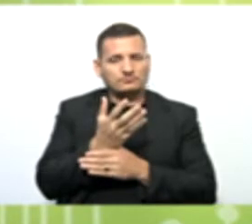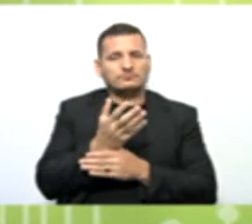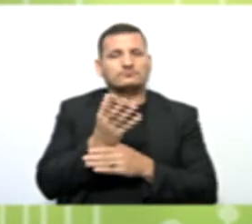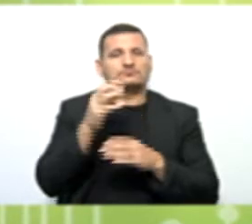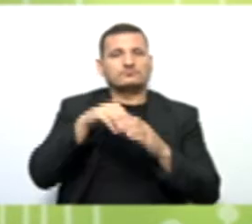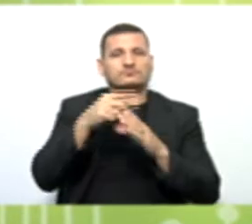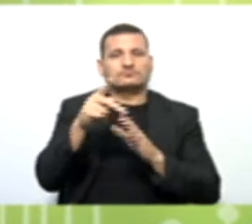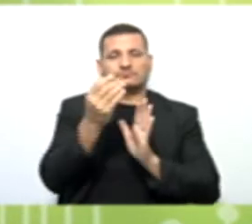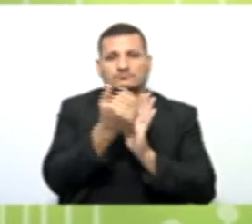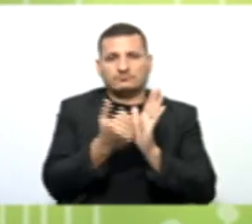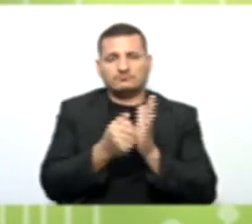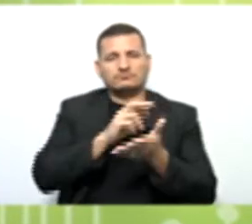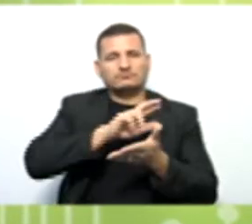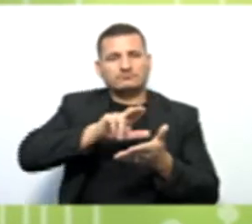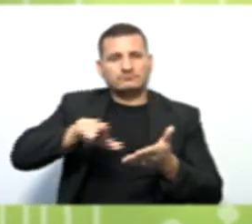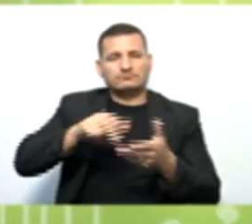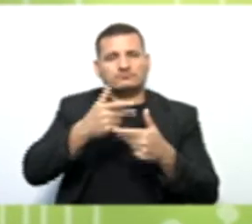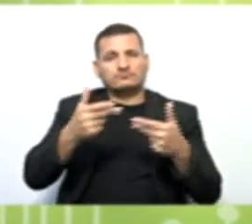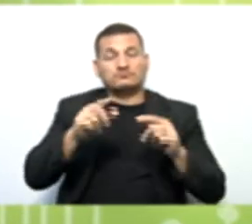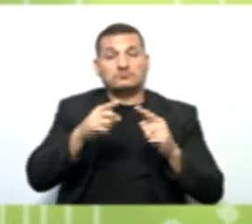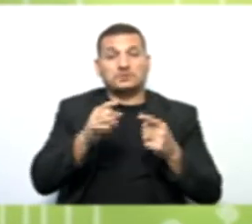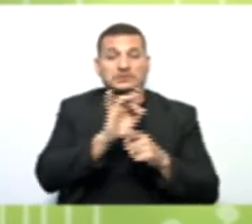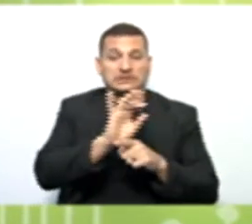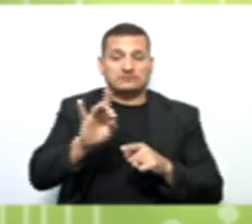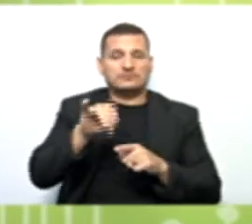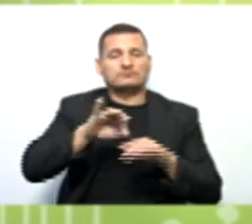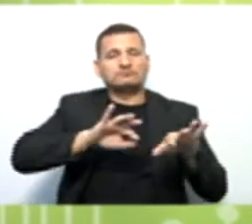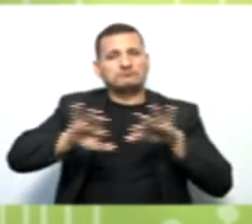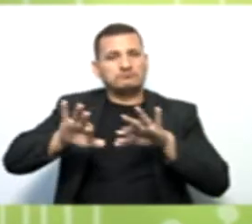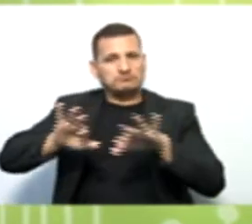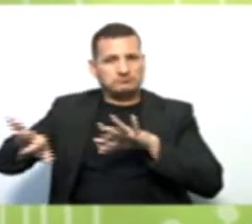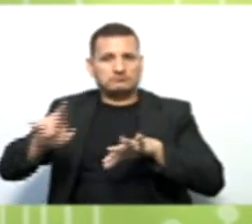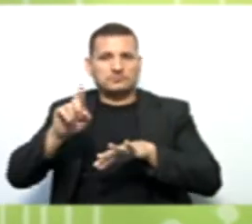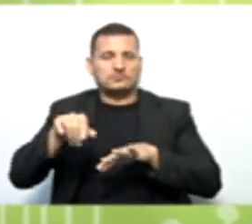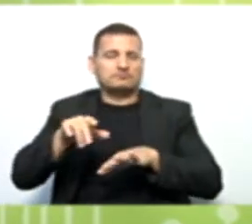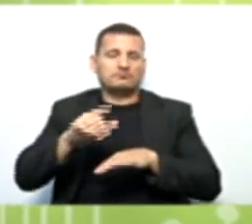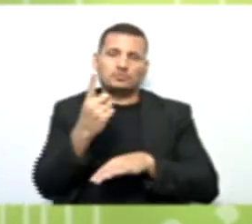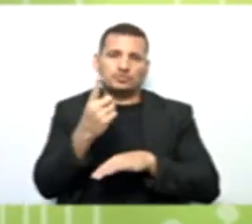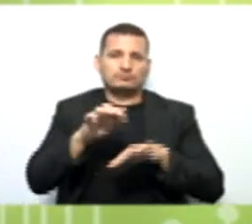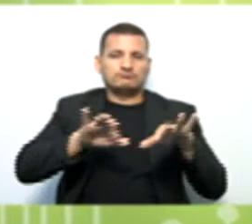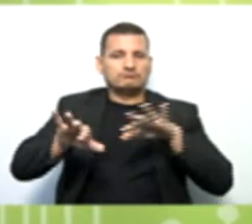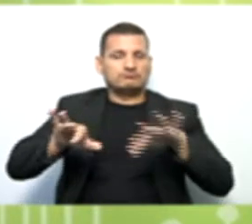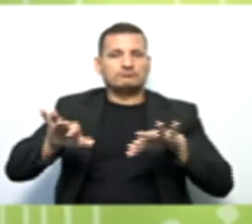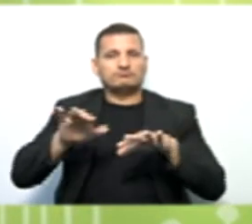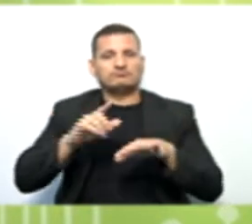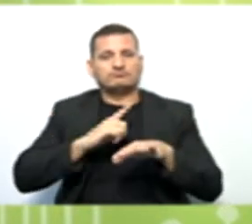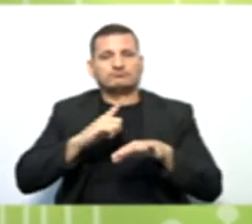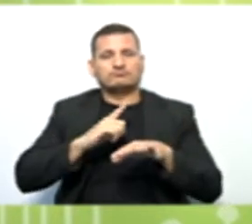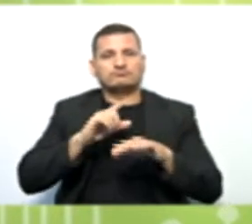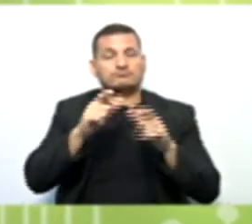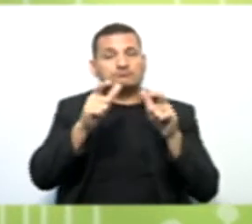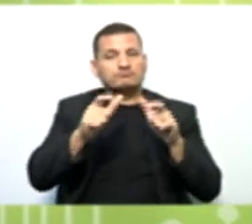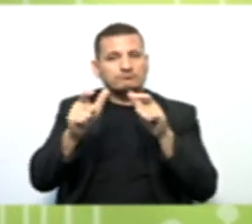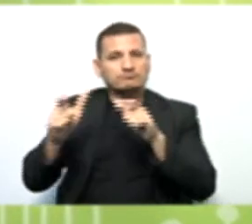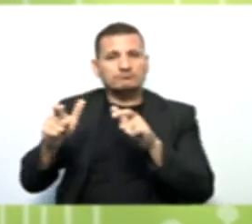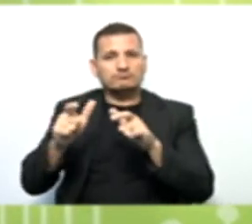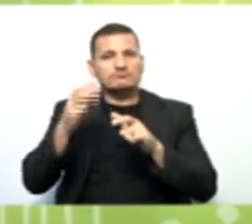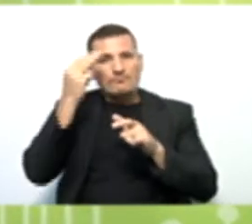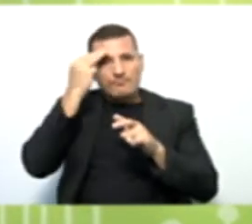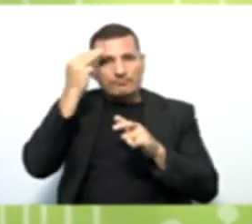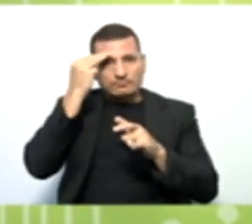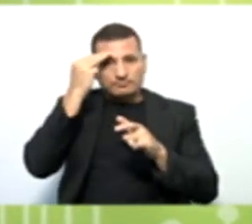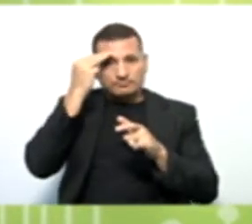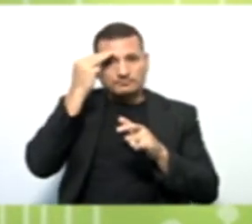seu programa, mas cada objeto vai ser individual, vai ser particular, vai ser único. Vai possuir apenas um endereço de